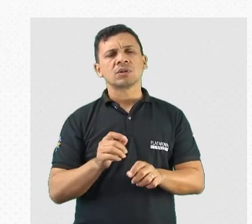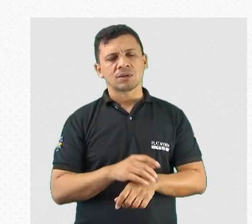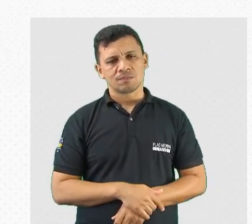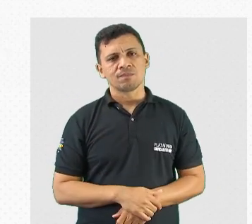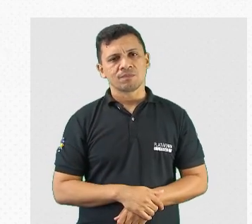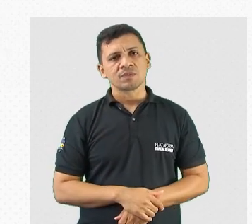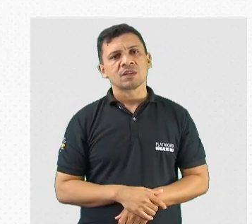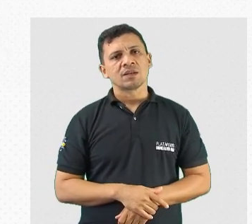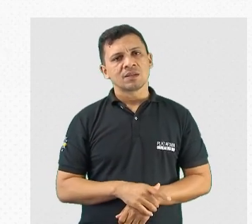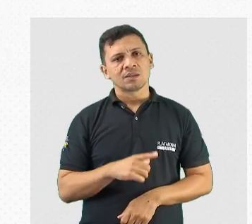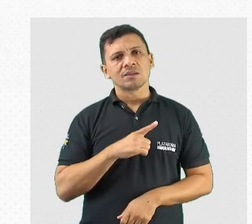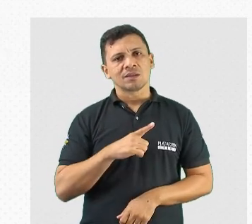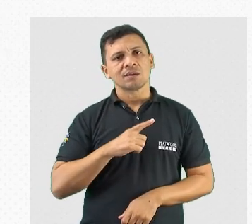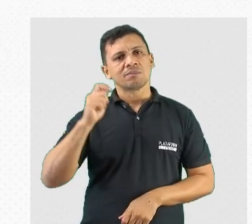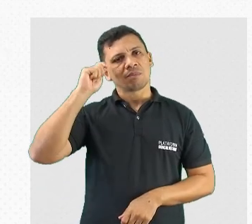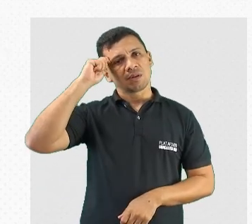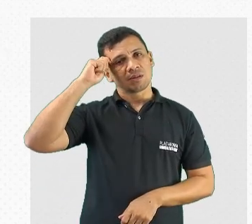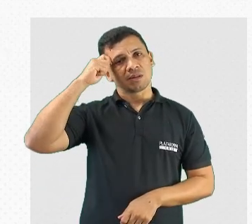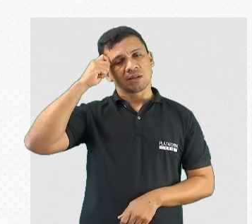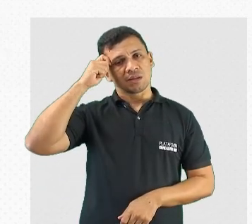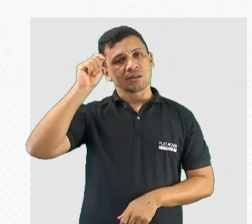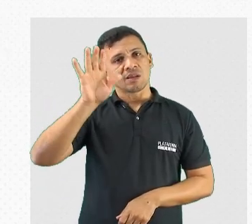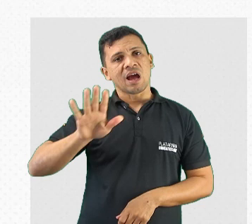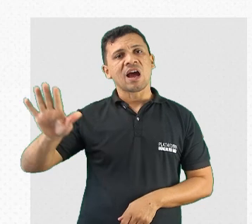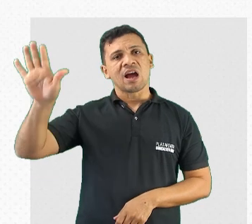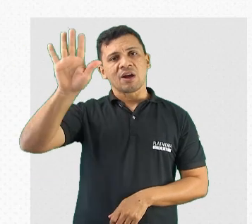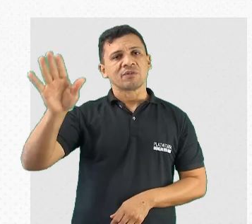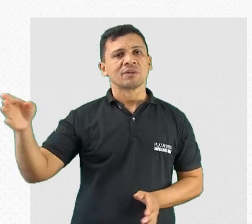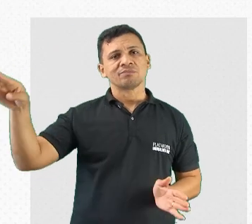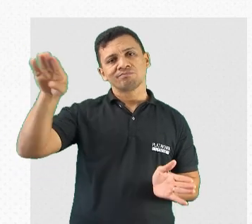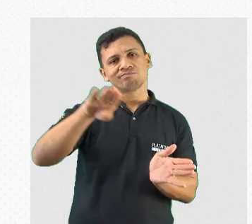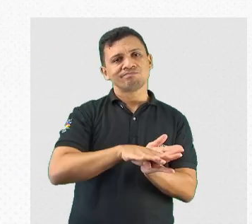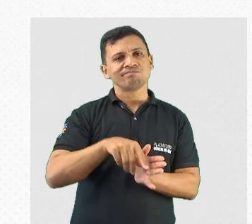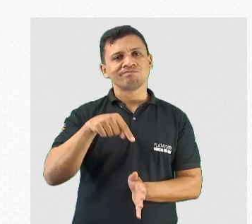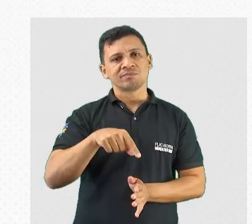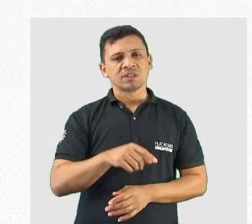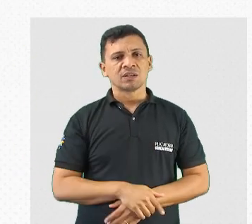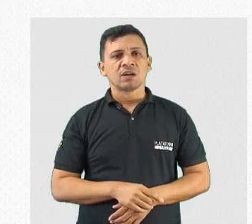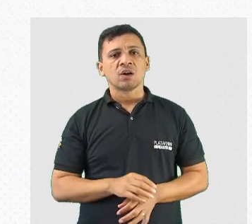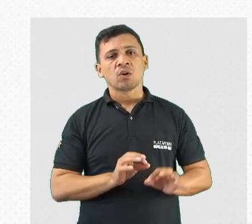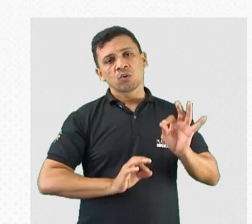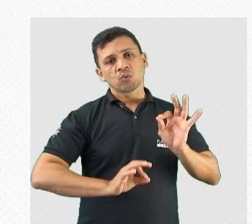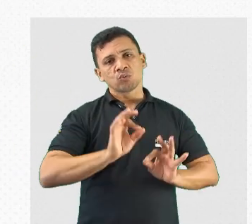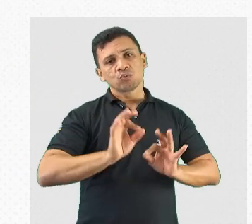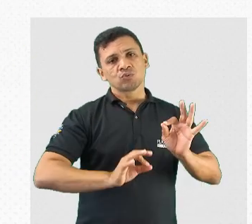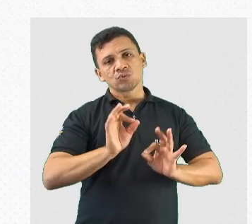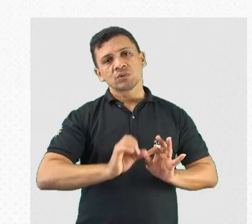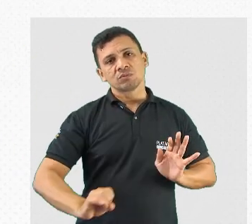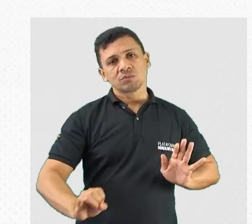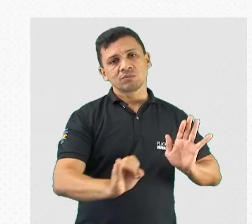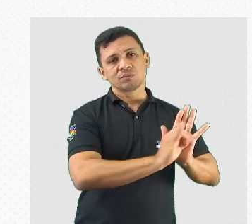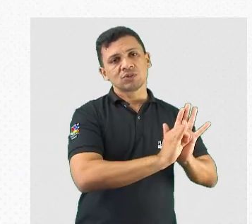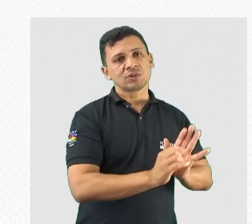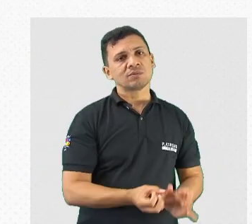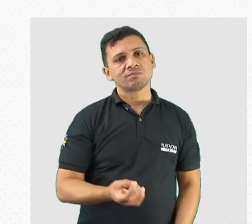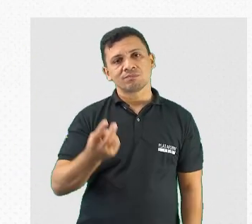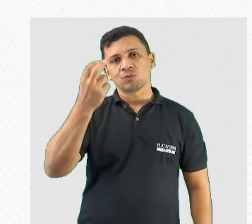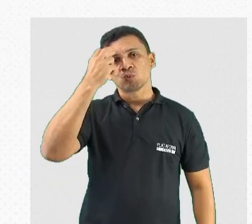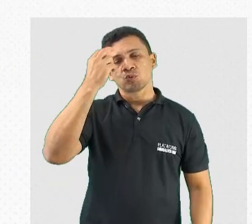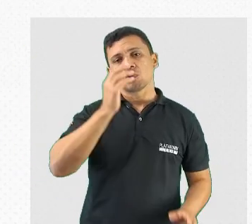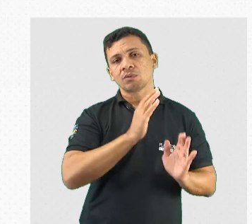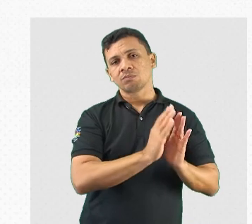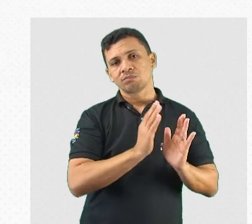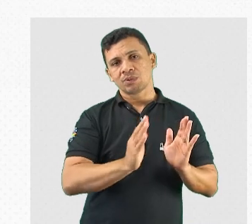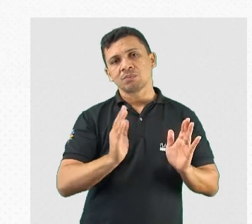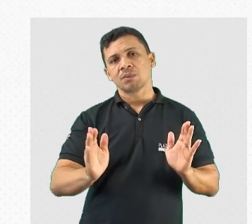dessa situação da África para cá. O que nós temos hoje? Uma construção de identidade cultural, é um processo. E essa construção está